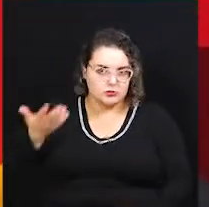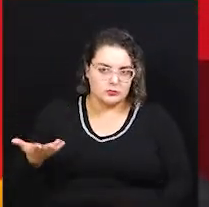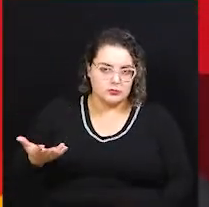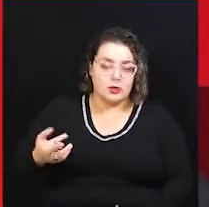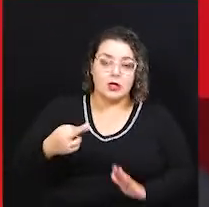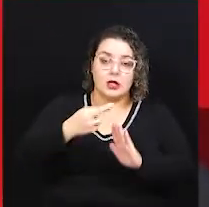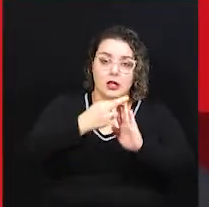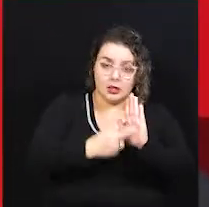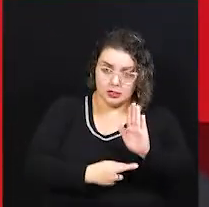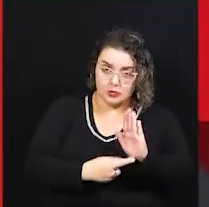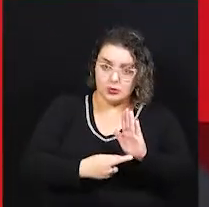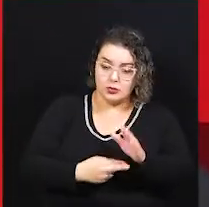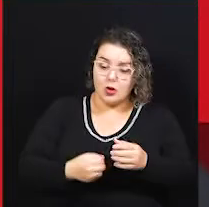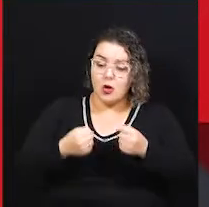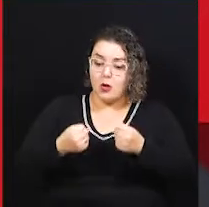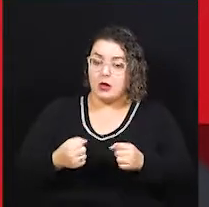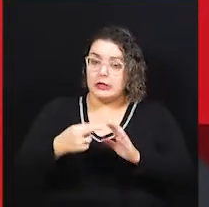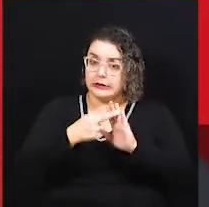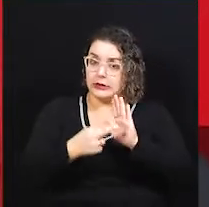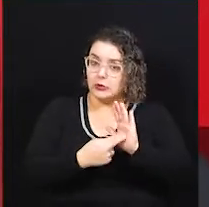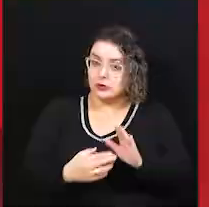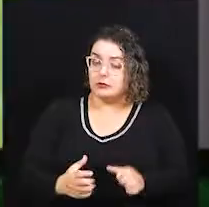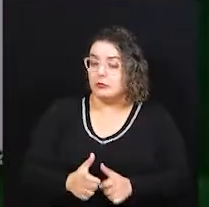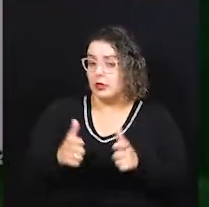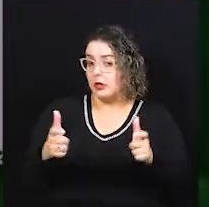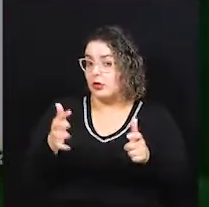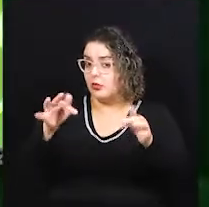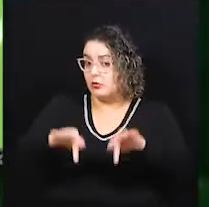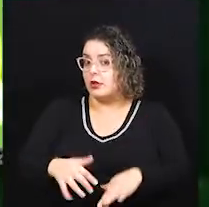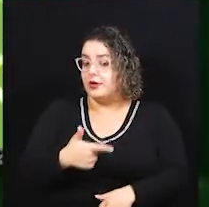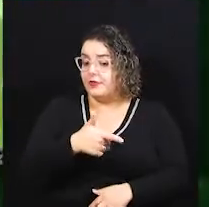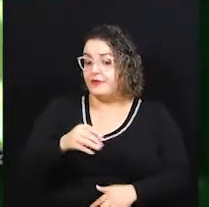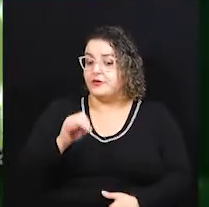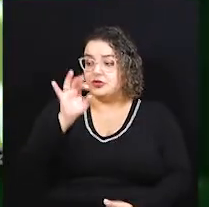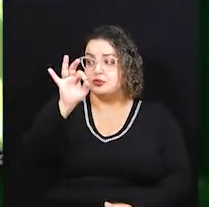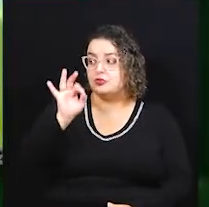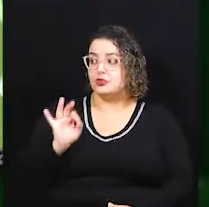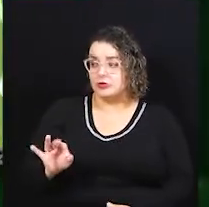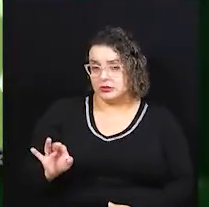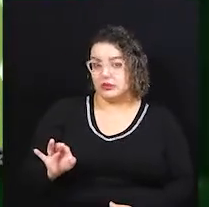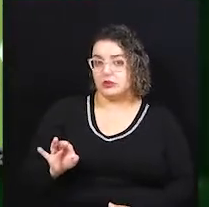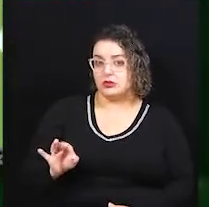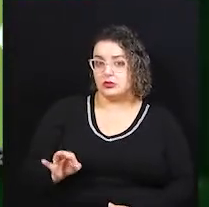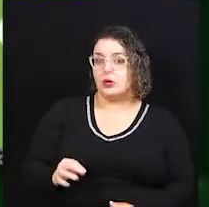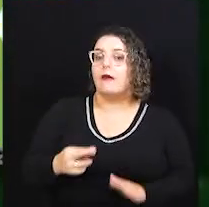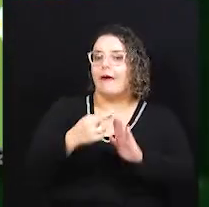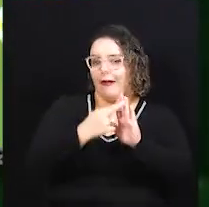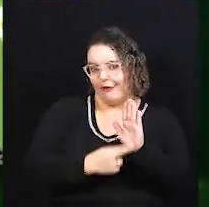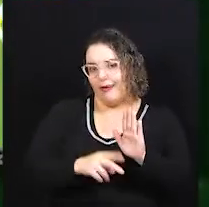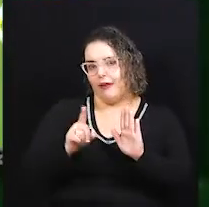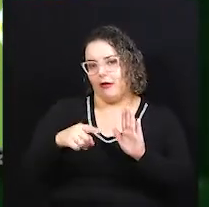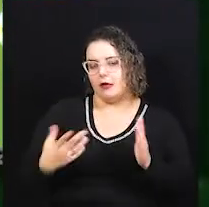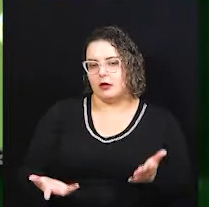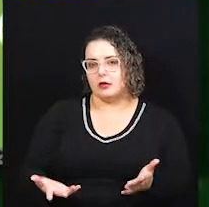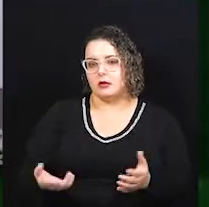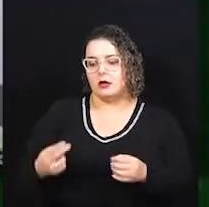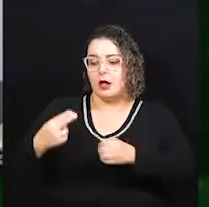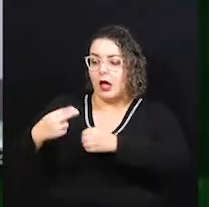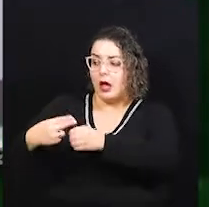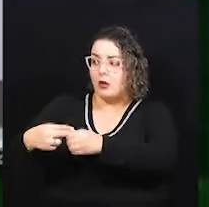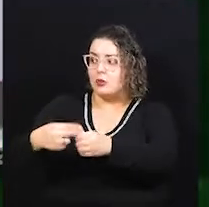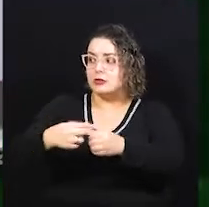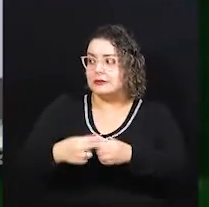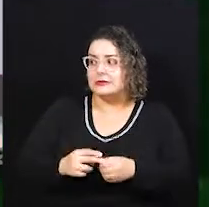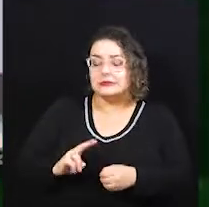que a redação ela tem um peso muito grande na nota final. 20% da nota final do candidato é a redação. A Unicamp